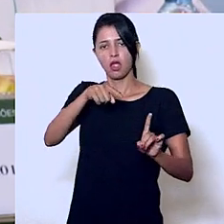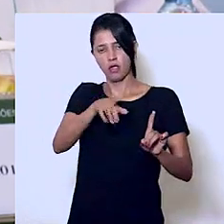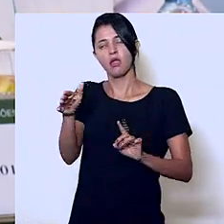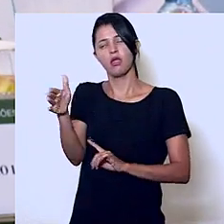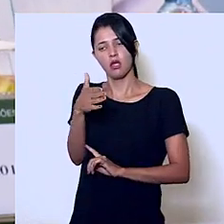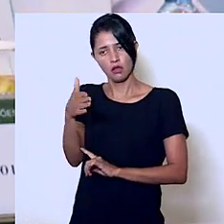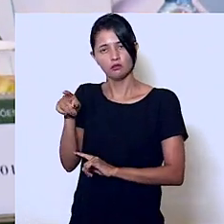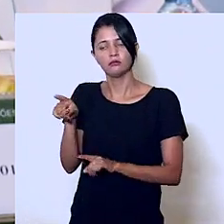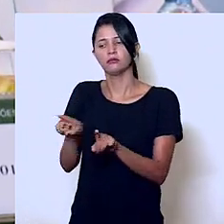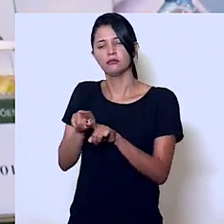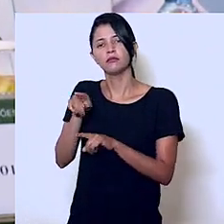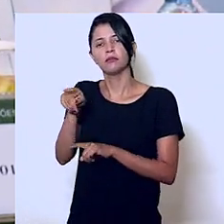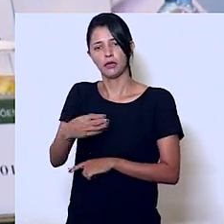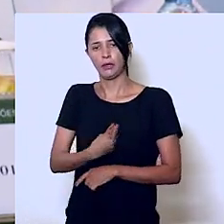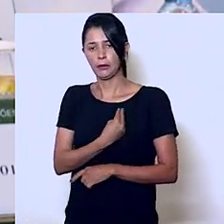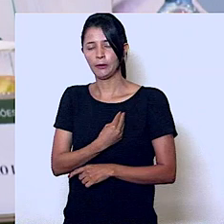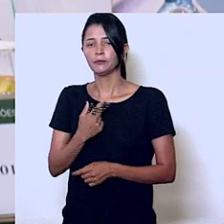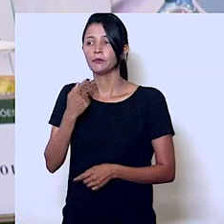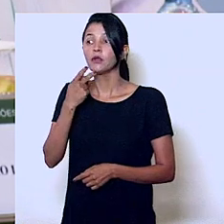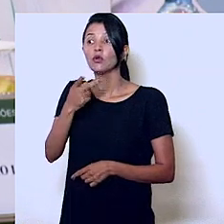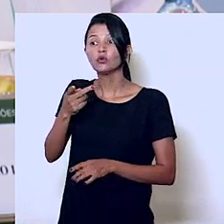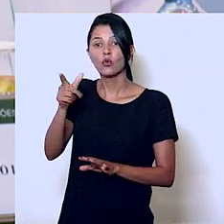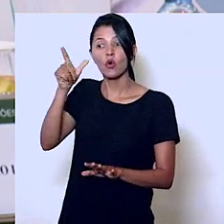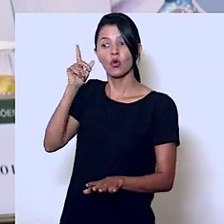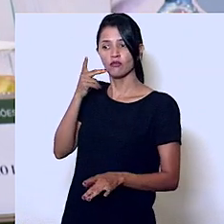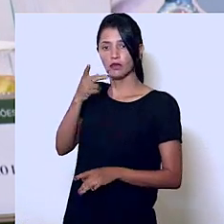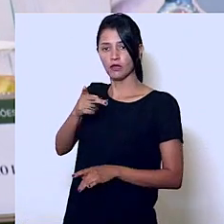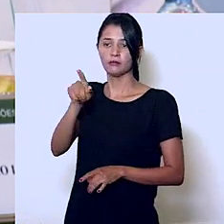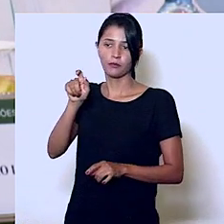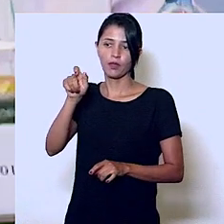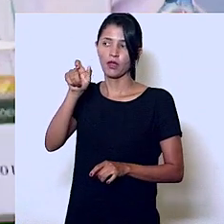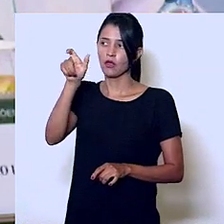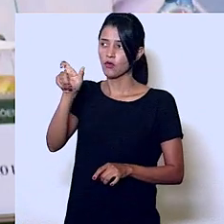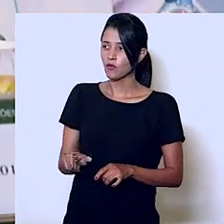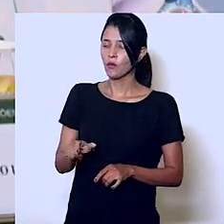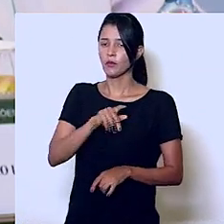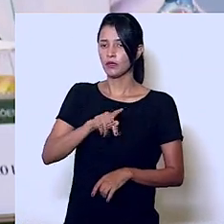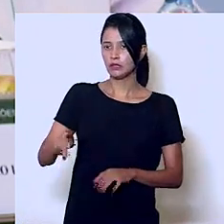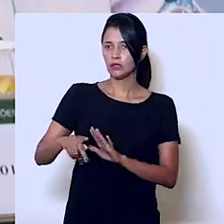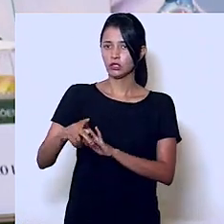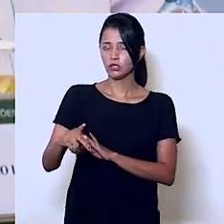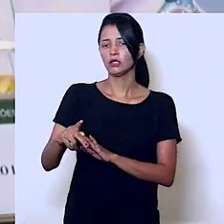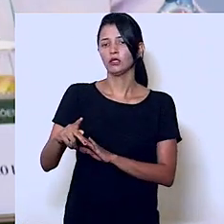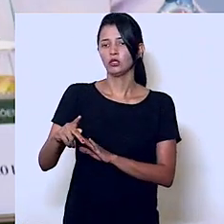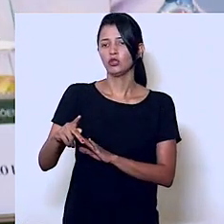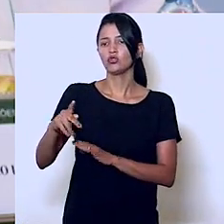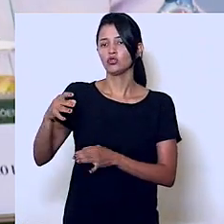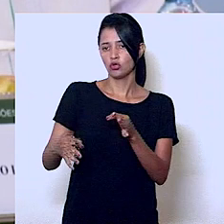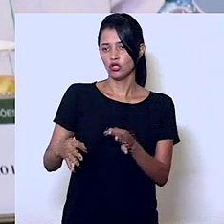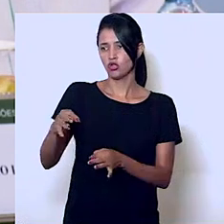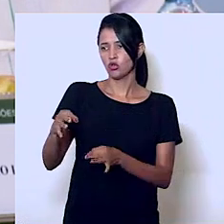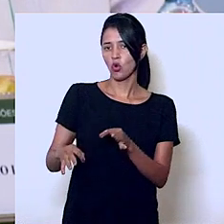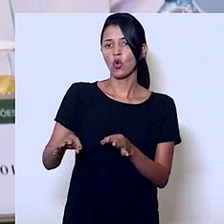ontem ao Zé Carlos, foi o presidente da Associação de Exportadores Brasileiros, Giulite Coutinho, que aí revelou o